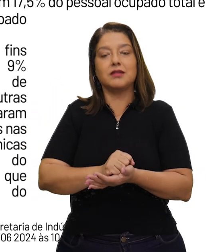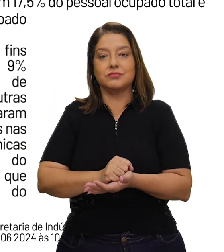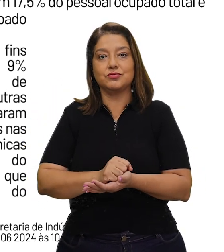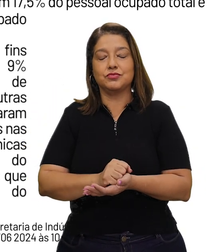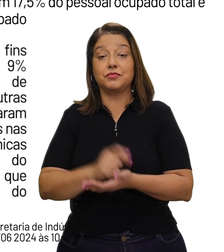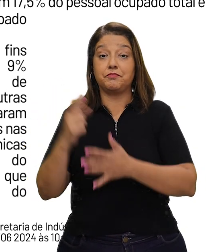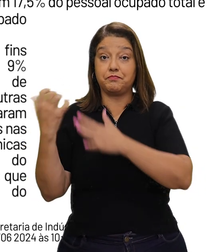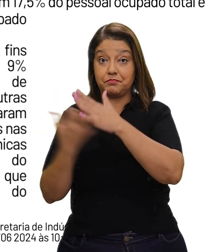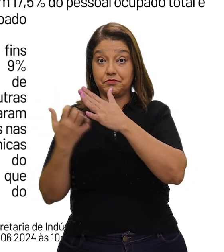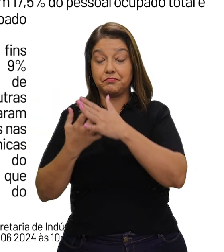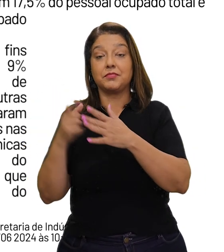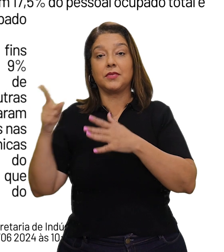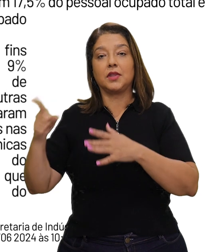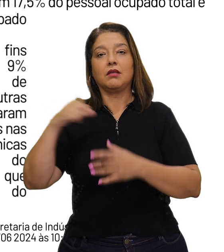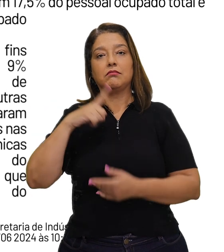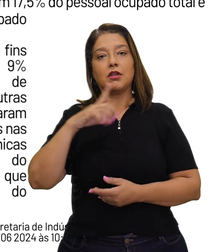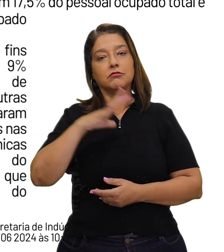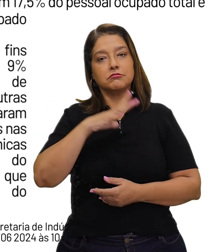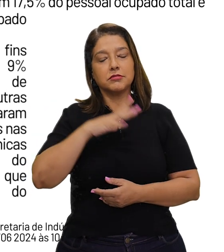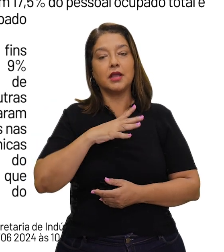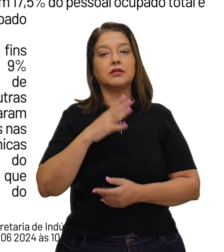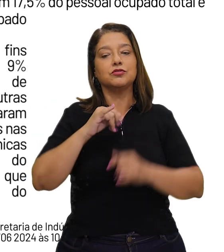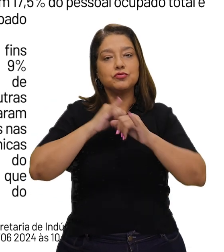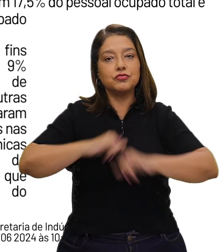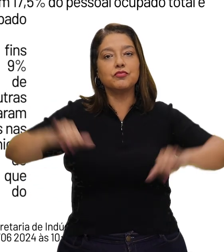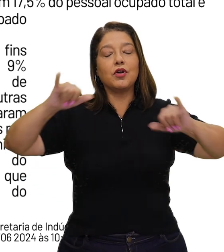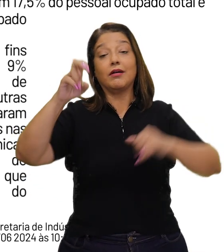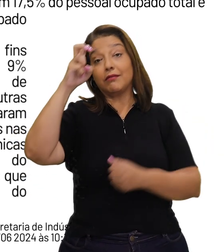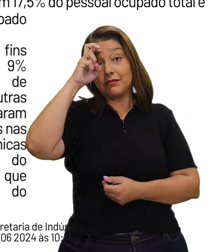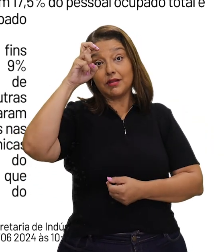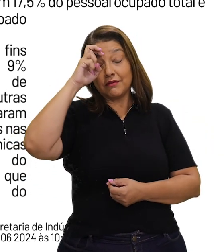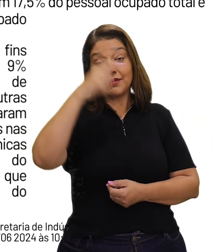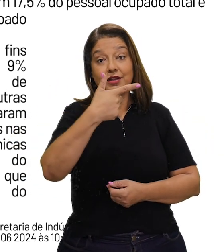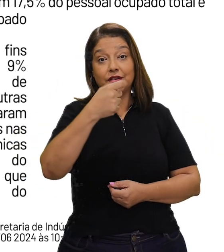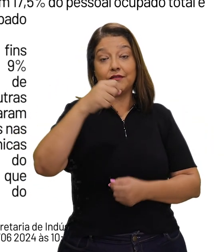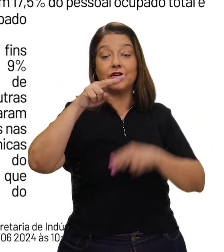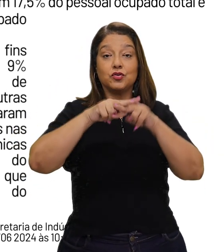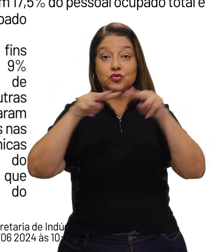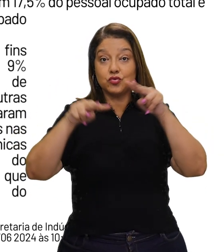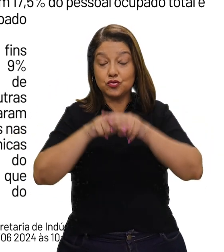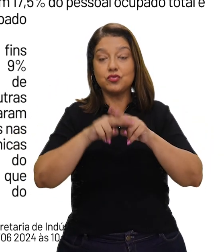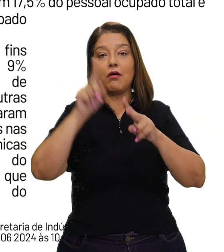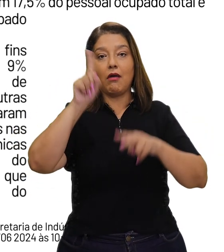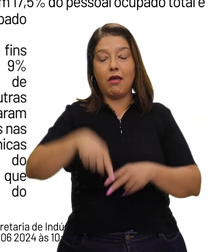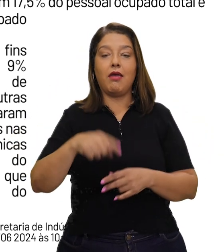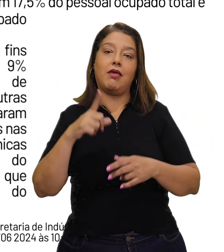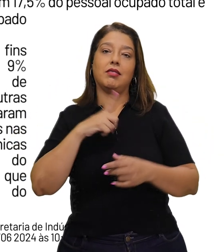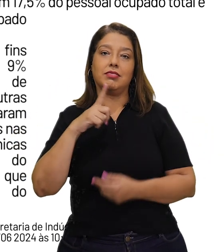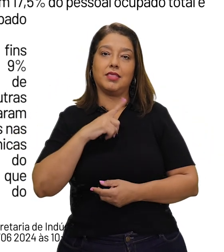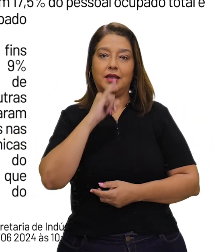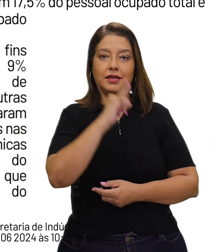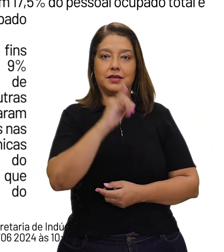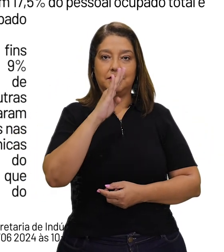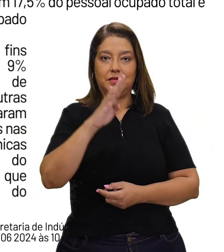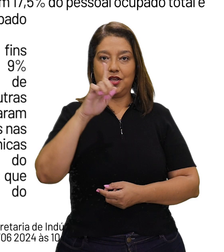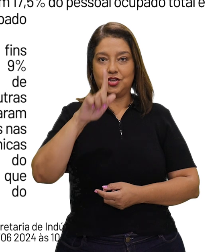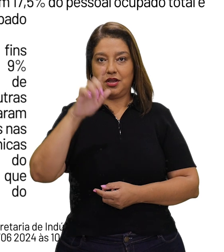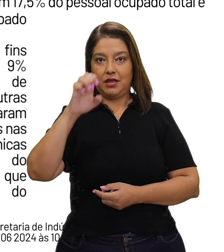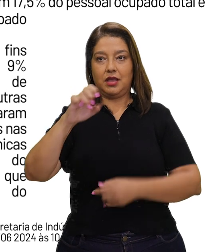quinta-feira, 20 de junho, pelo Instituto Brasileiro de Geografia e Estatística,